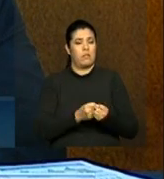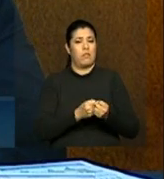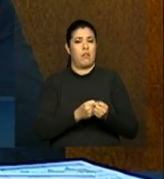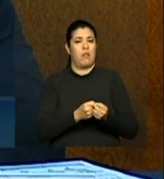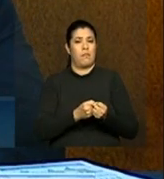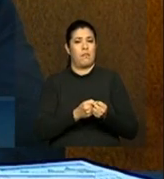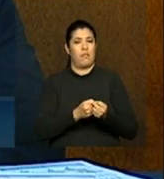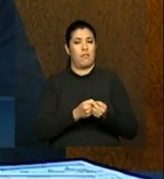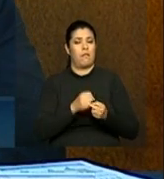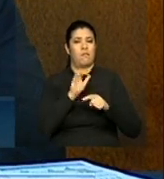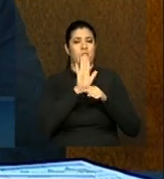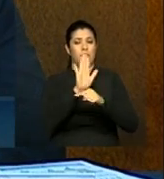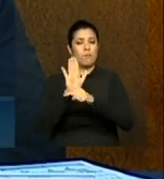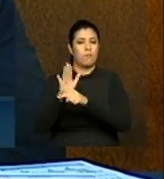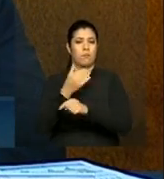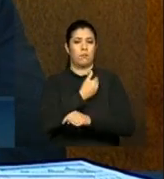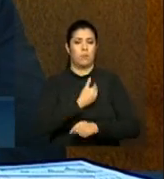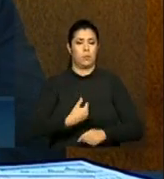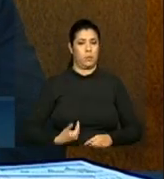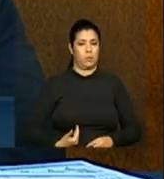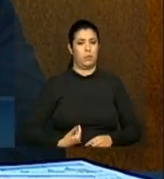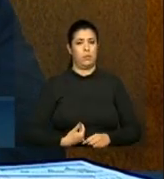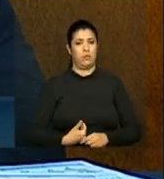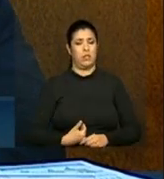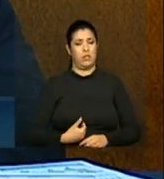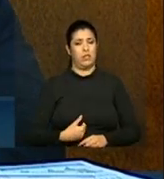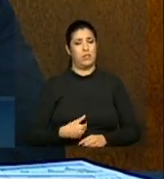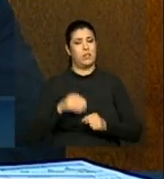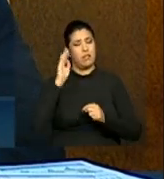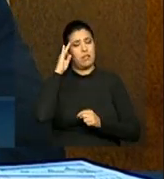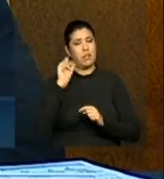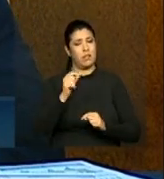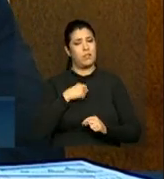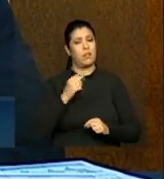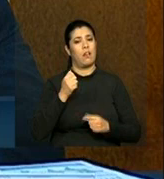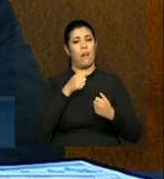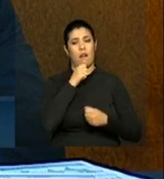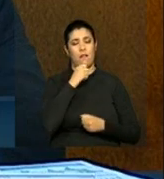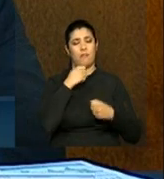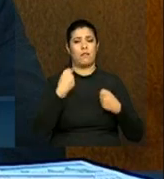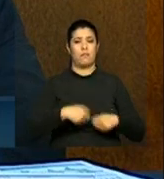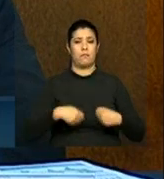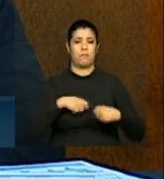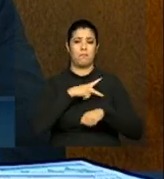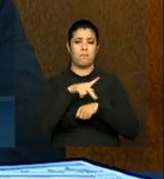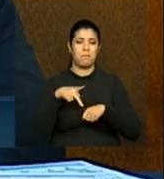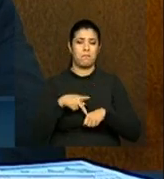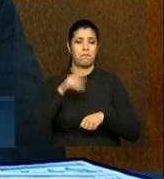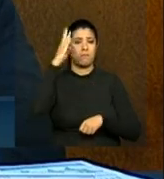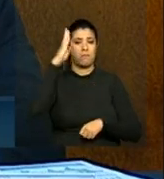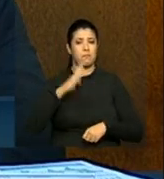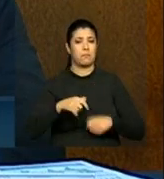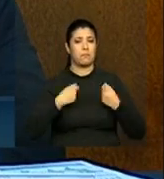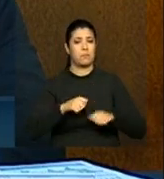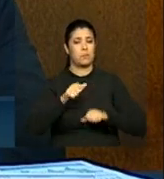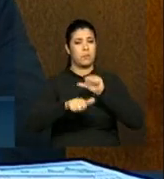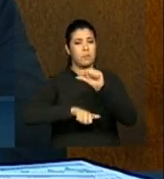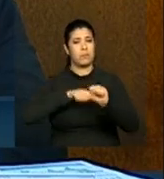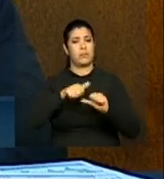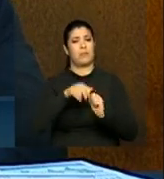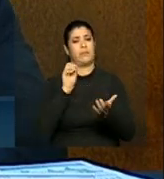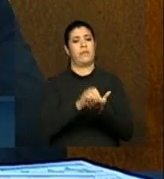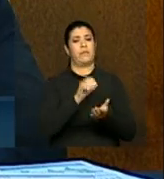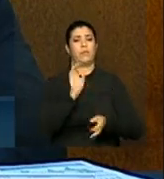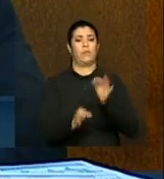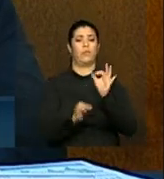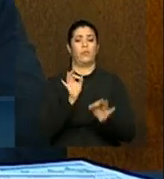aqueles que são beneficiários como parte de um país que ainda precisa corrigir muito das suas injustiças sociais e que,